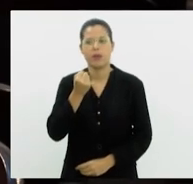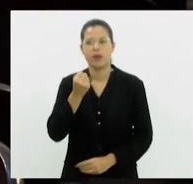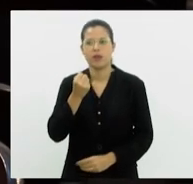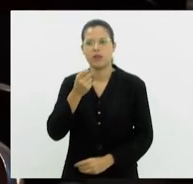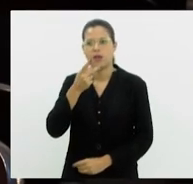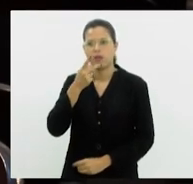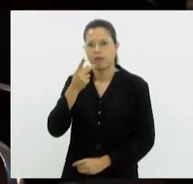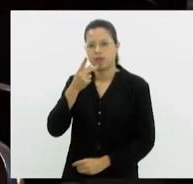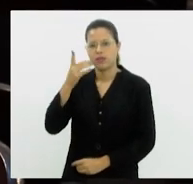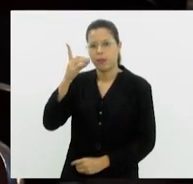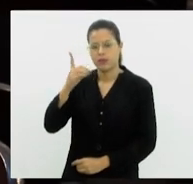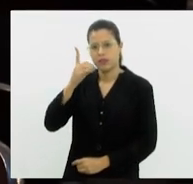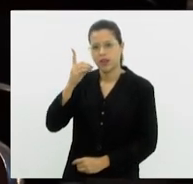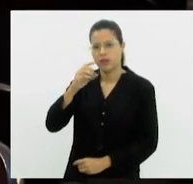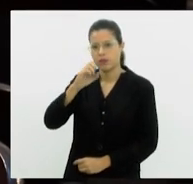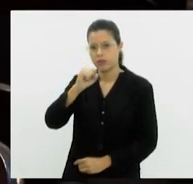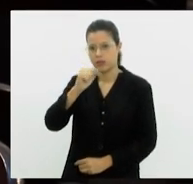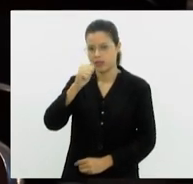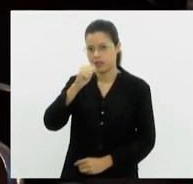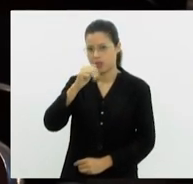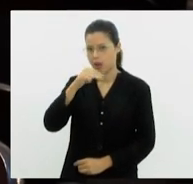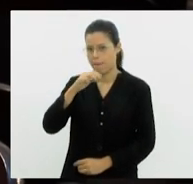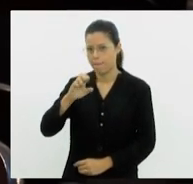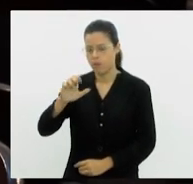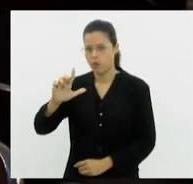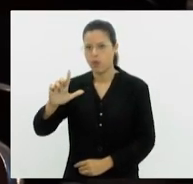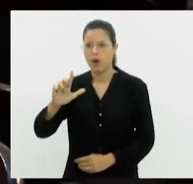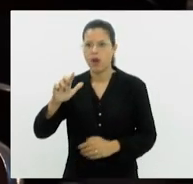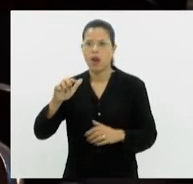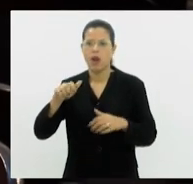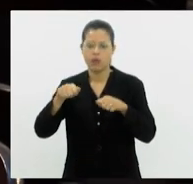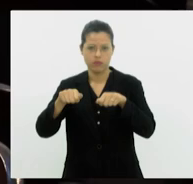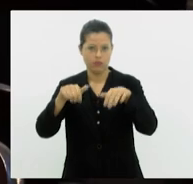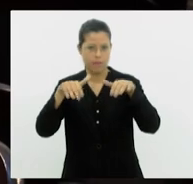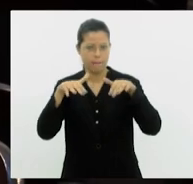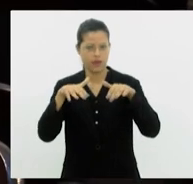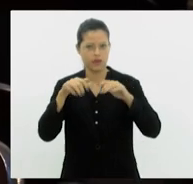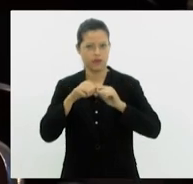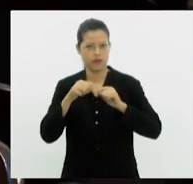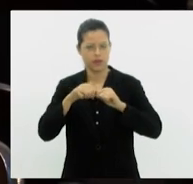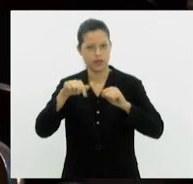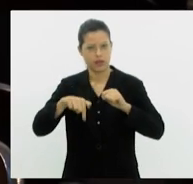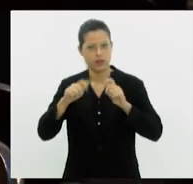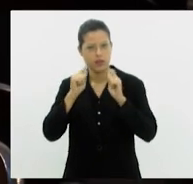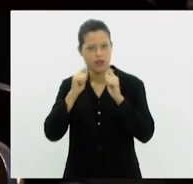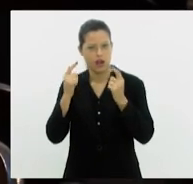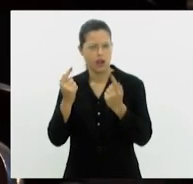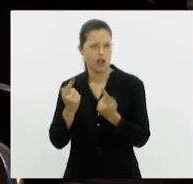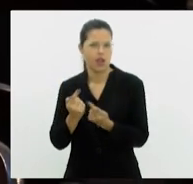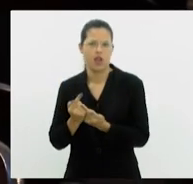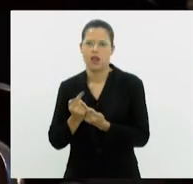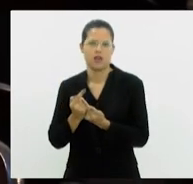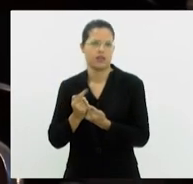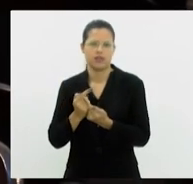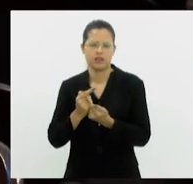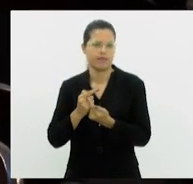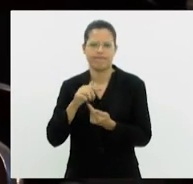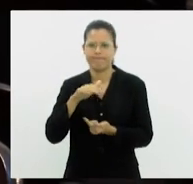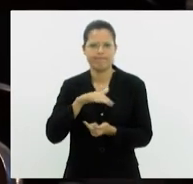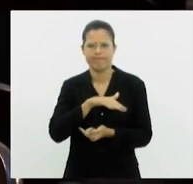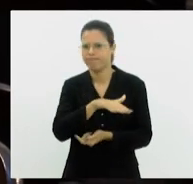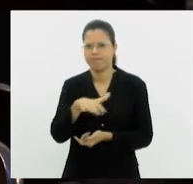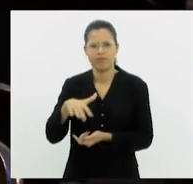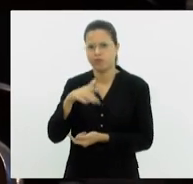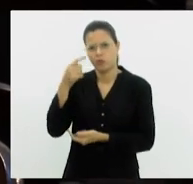do deputado Samuel Malafaia em uma sessão plenária realizada na Alerj, que muitos não sabiam da gravidade